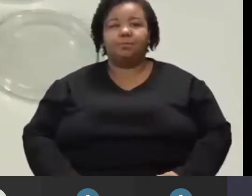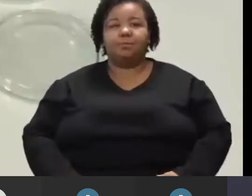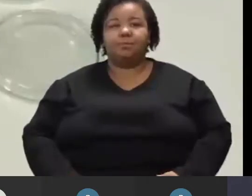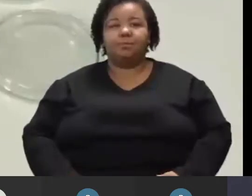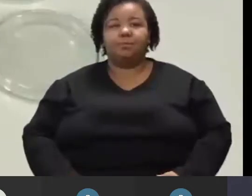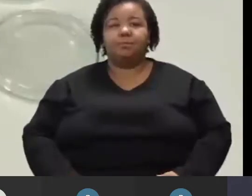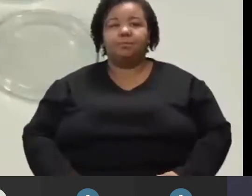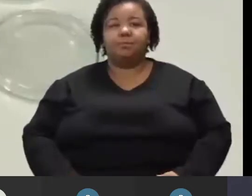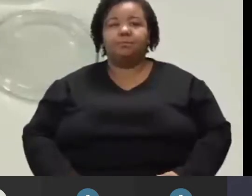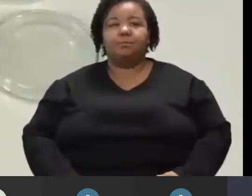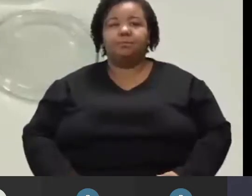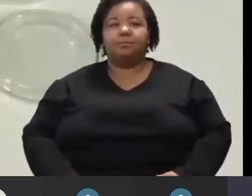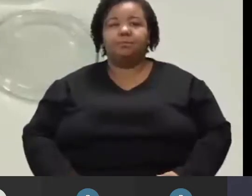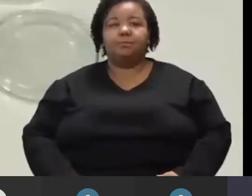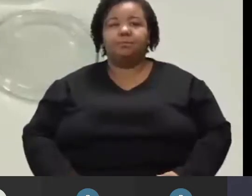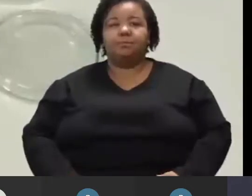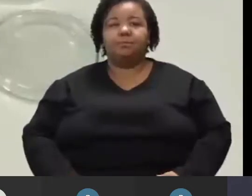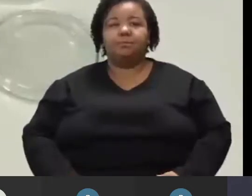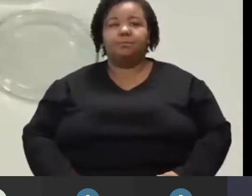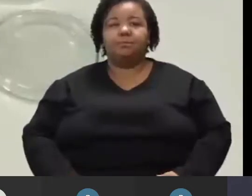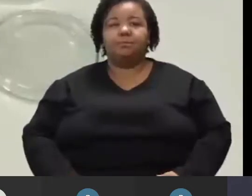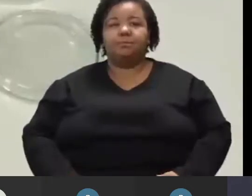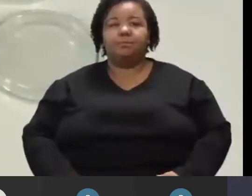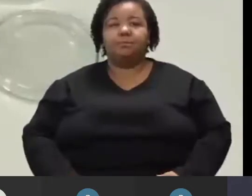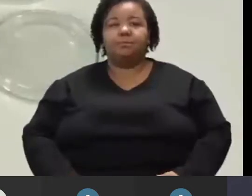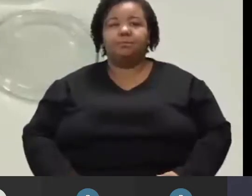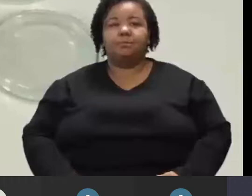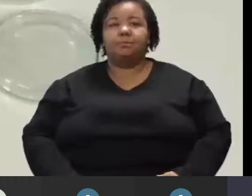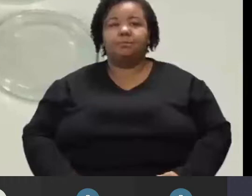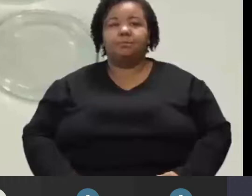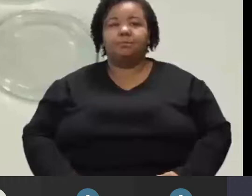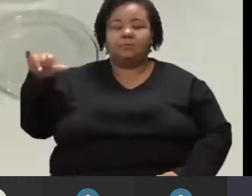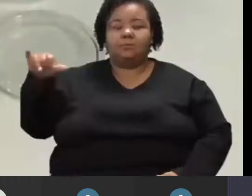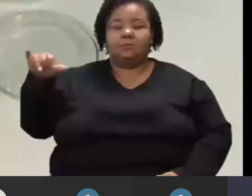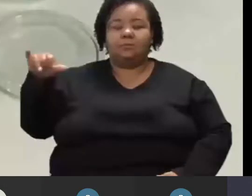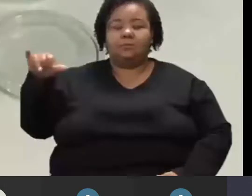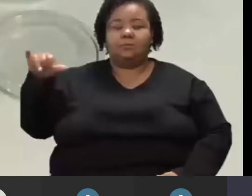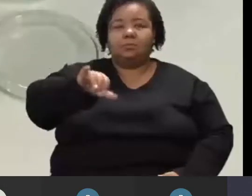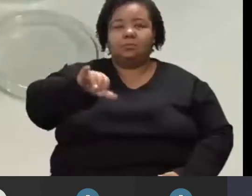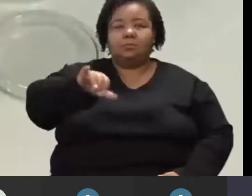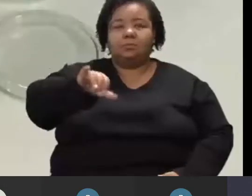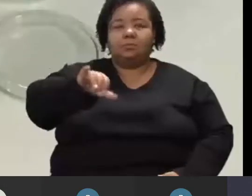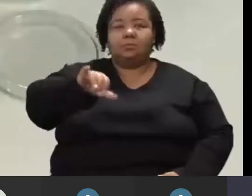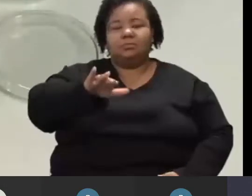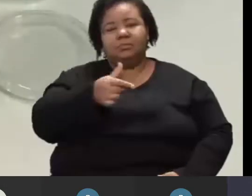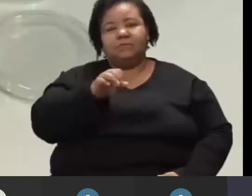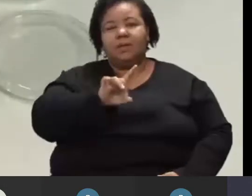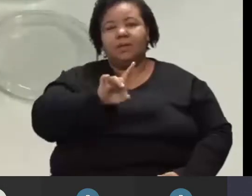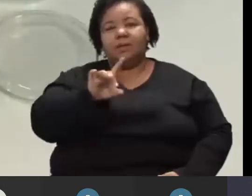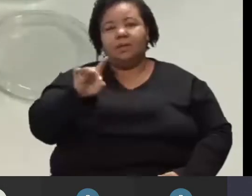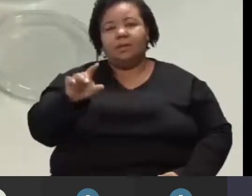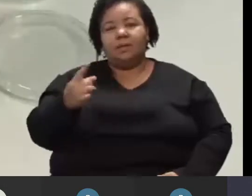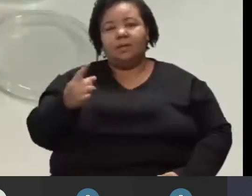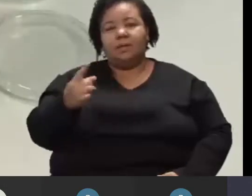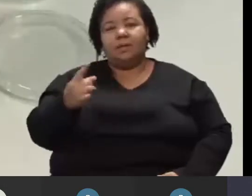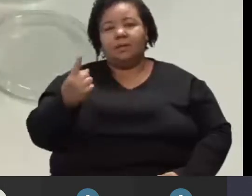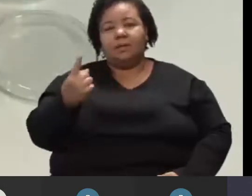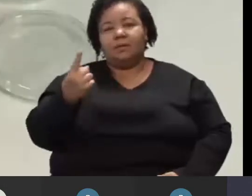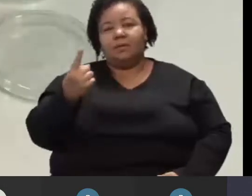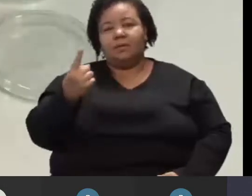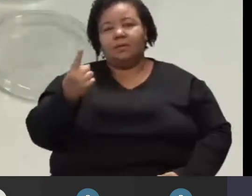E aí, então, você vai distribuir aproximadamente 20 ml de meio de cultura em cada plaquinha. Isso dá uma